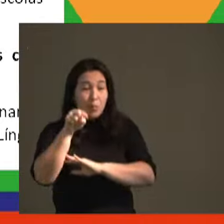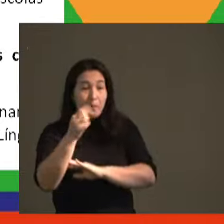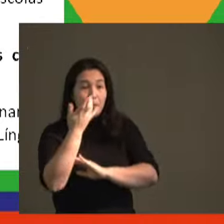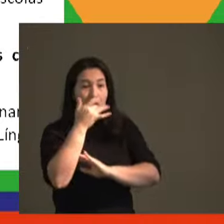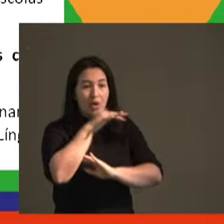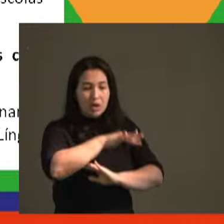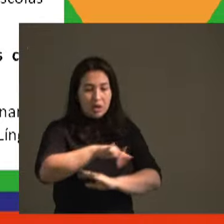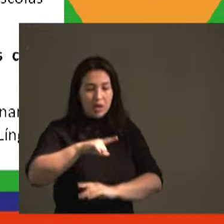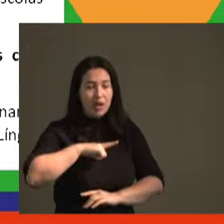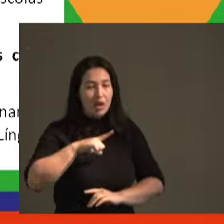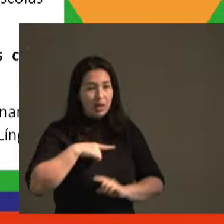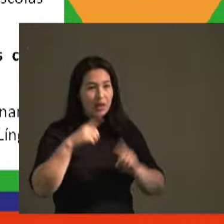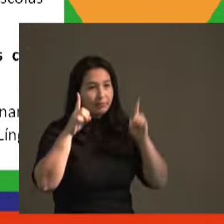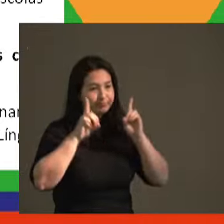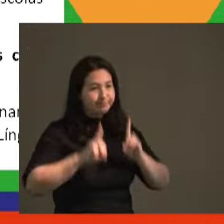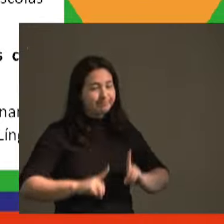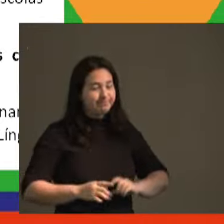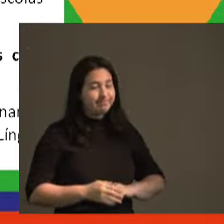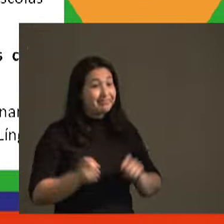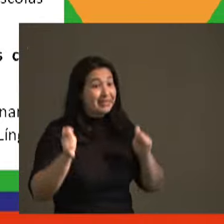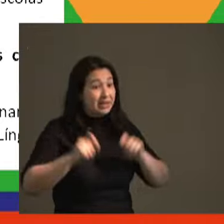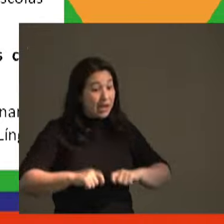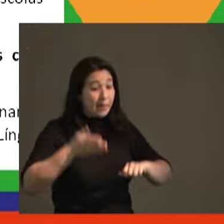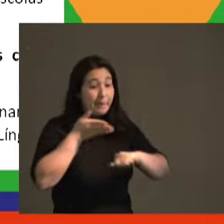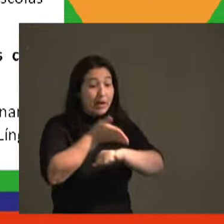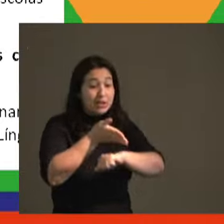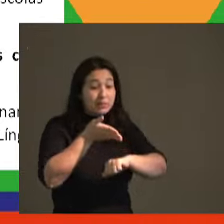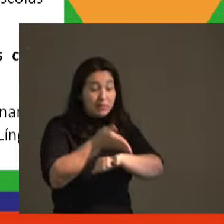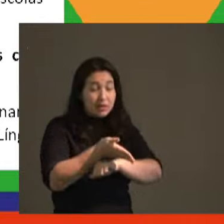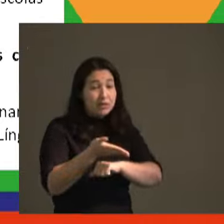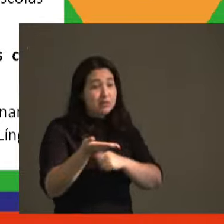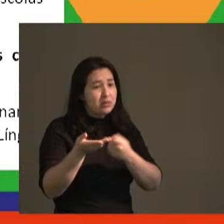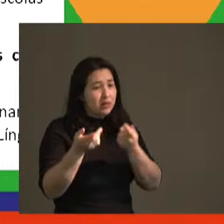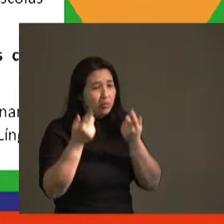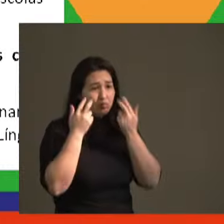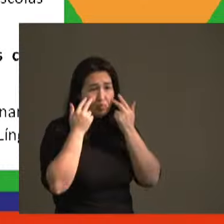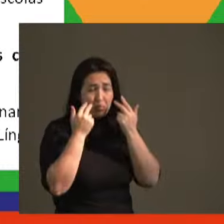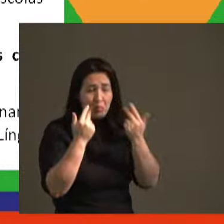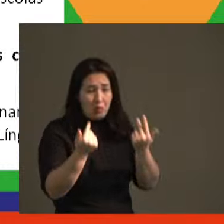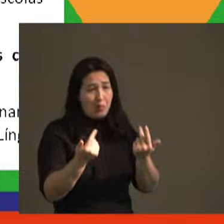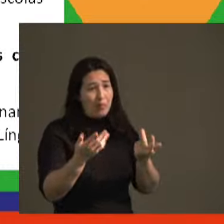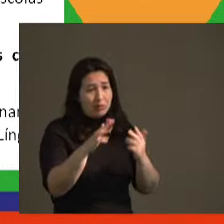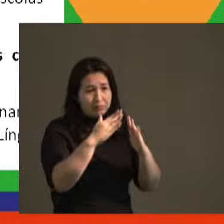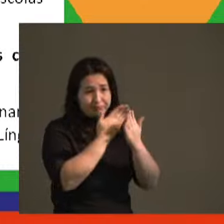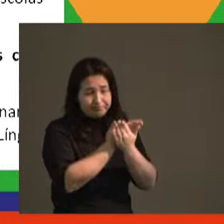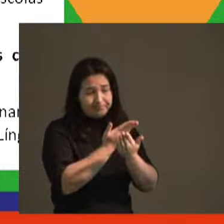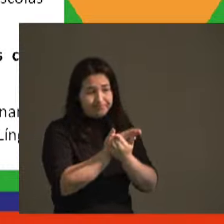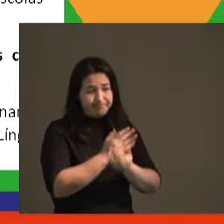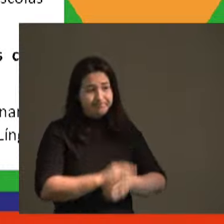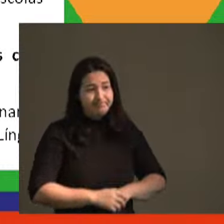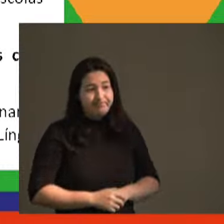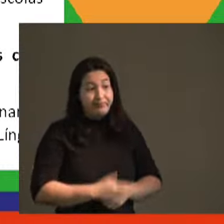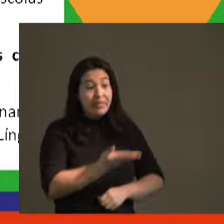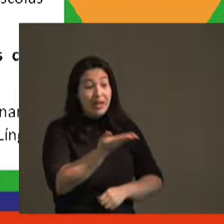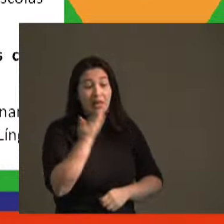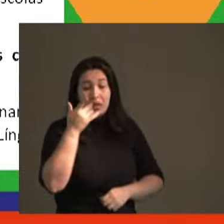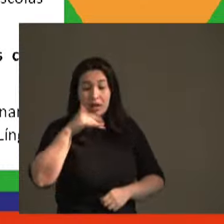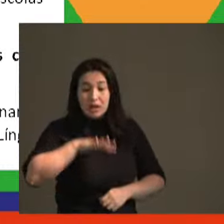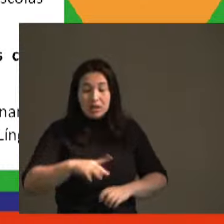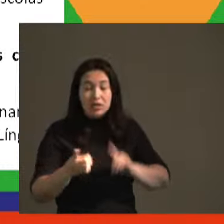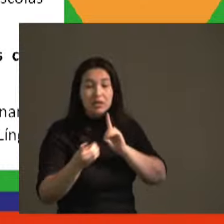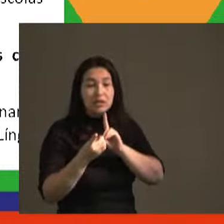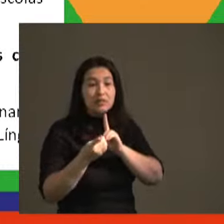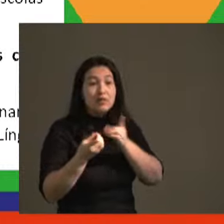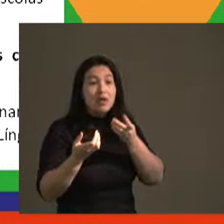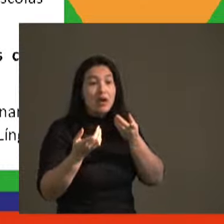crianças com deficiência, viabilizando a participação de crianças com deficiência na educação. As crianças com deficiência receberão